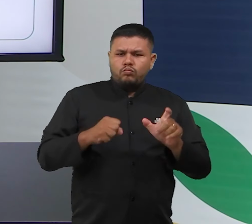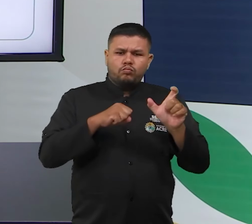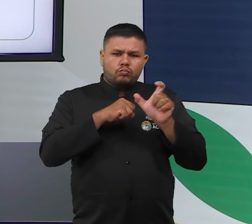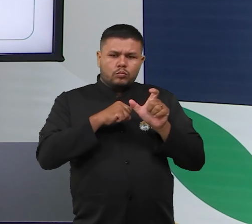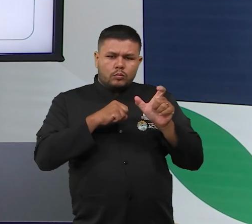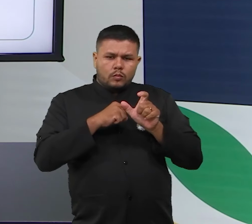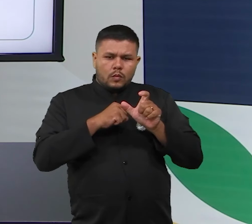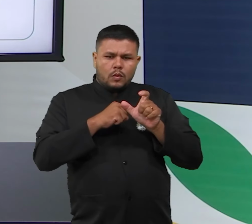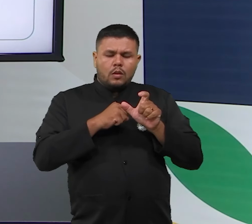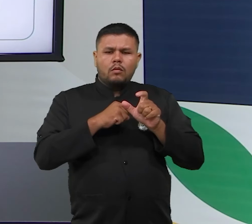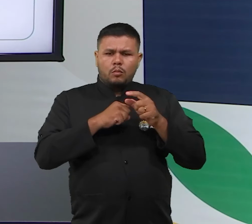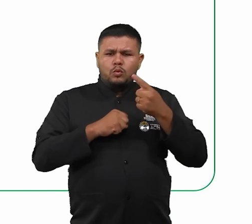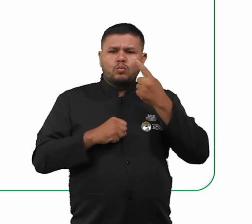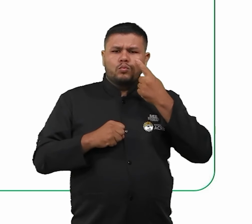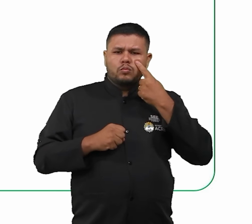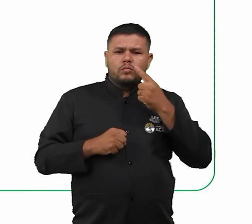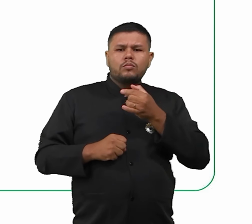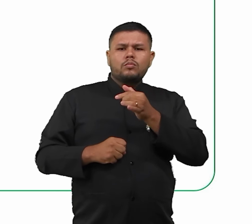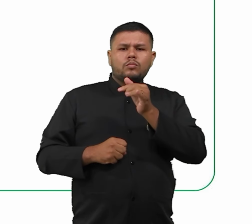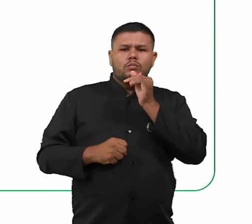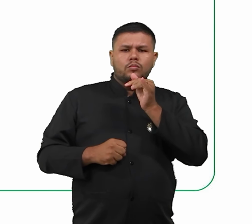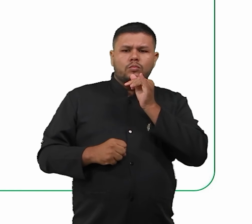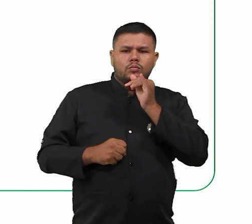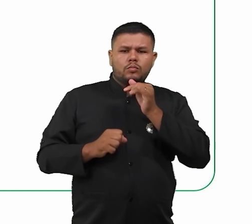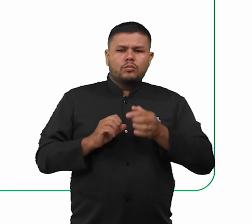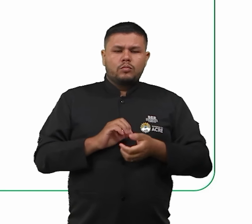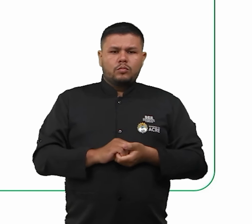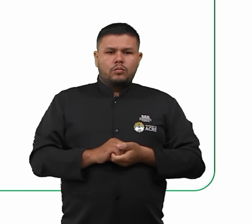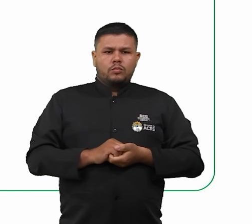Nós vamos observar aqui alguns exemplos.